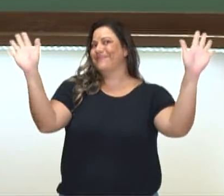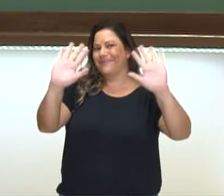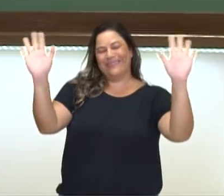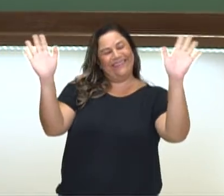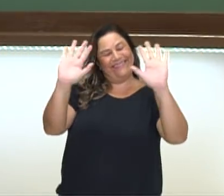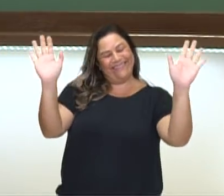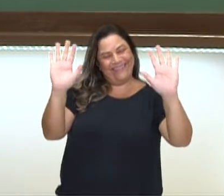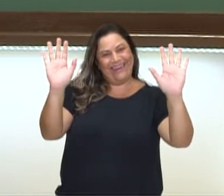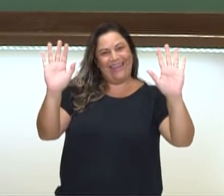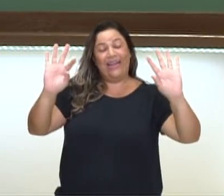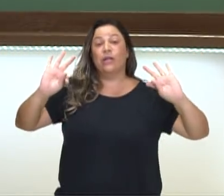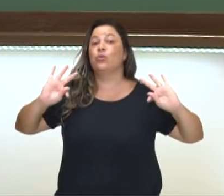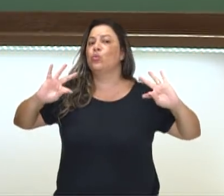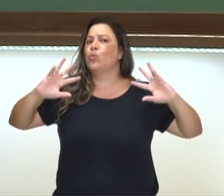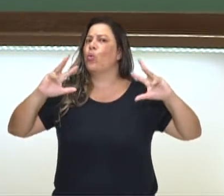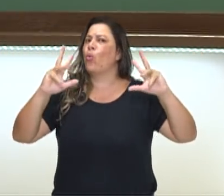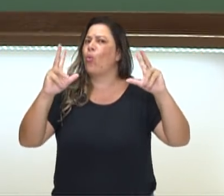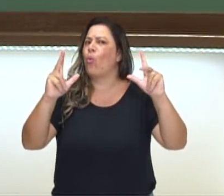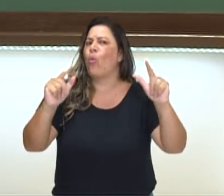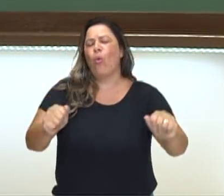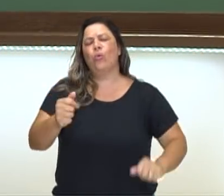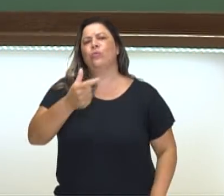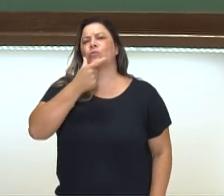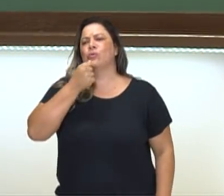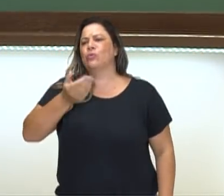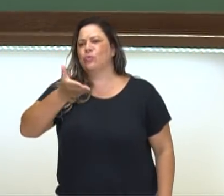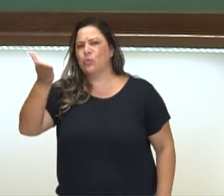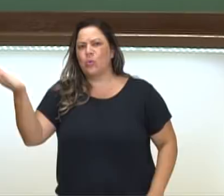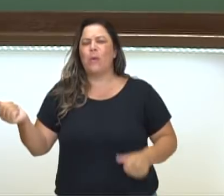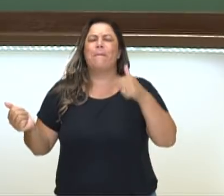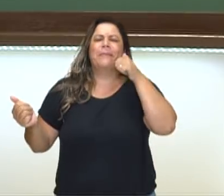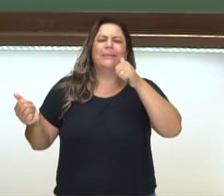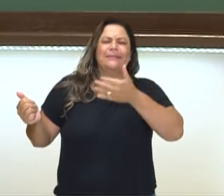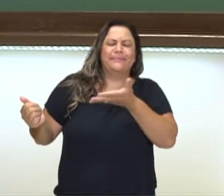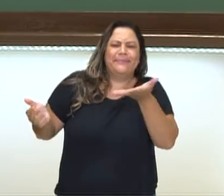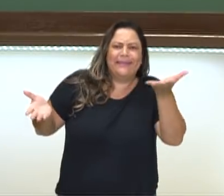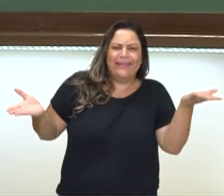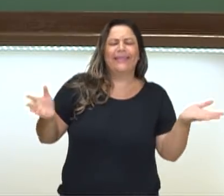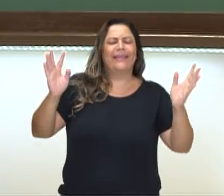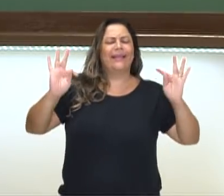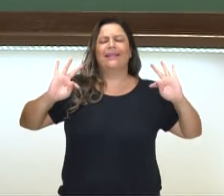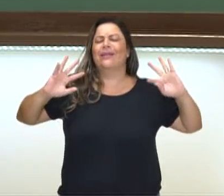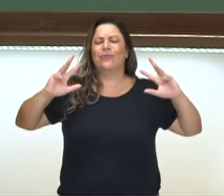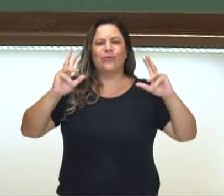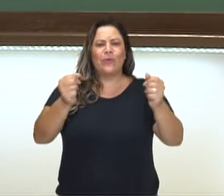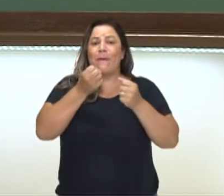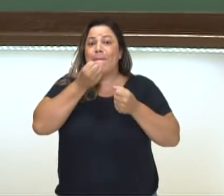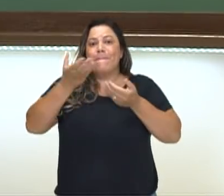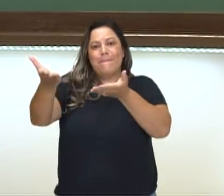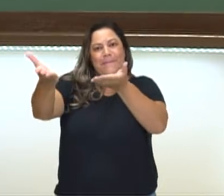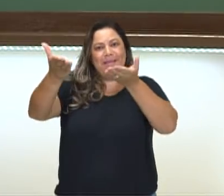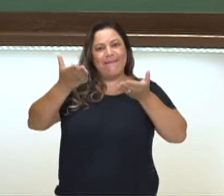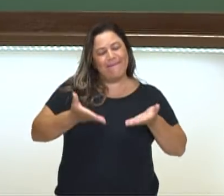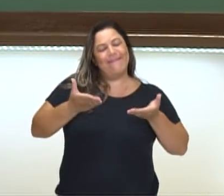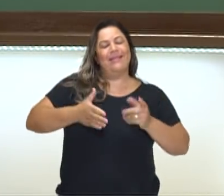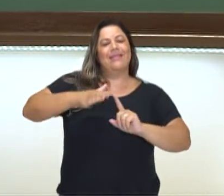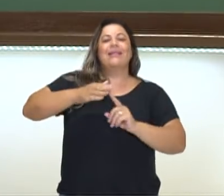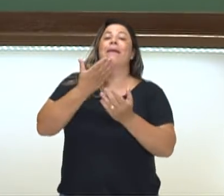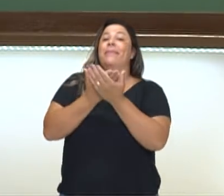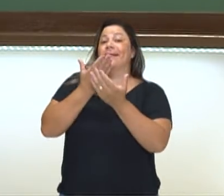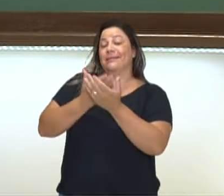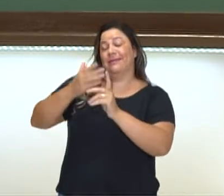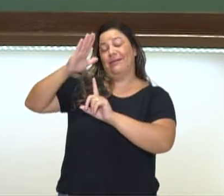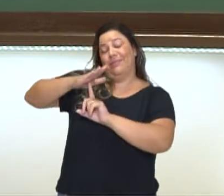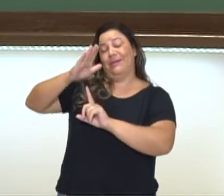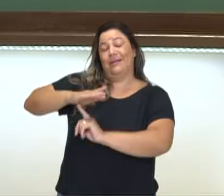Olá, sejam todos e todas muito bem-vindos, muito bem-vindas a mais uma aula Paraná, para o 7º